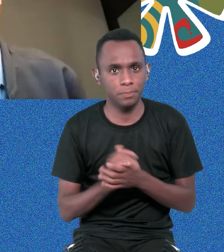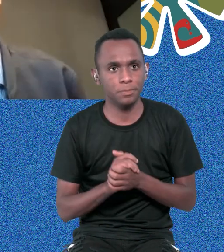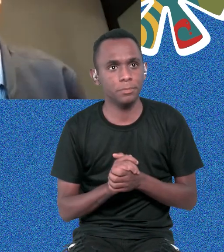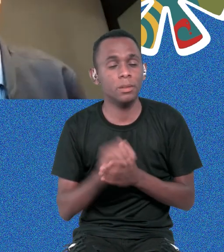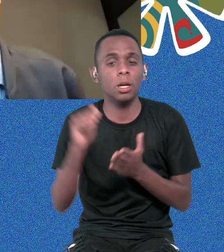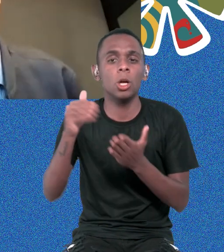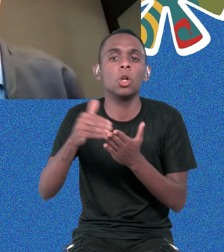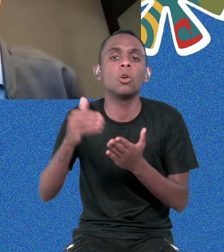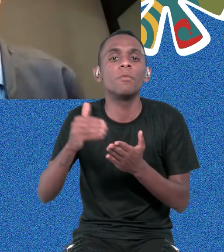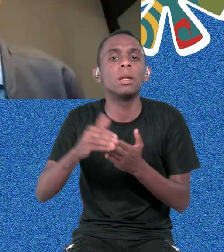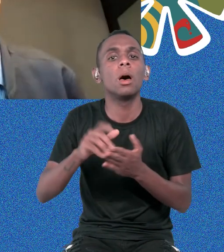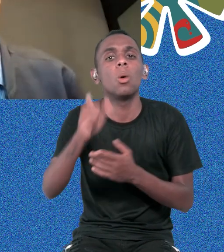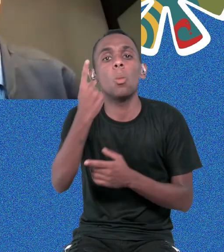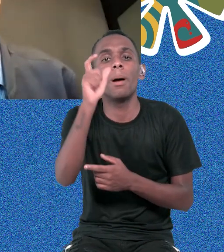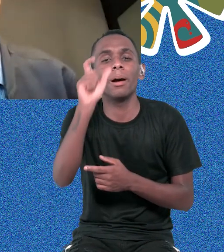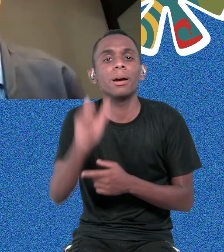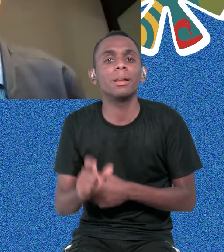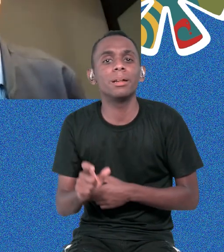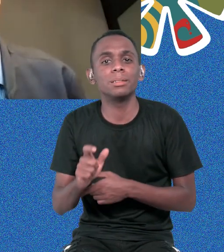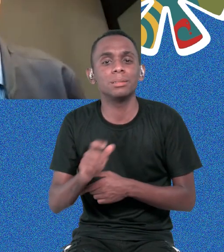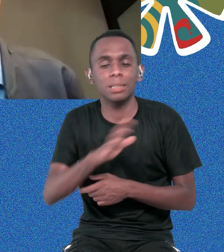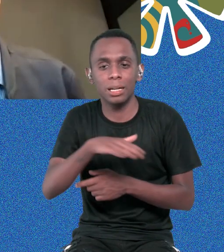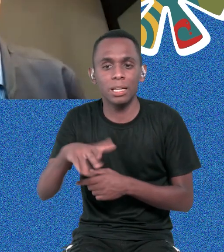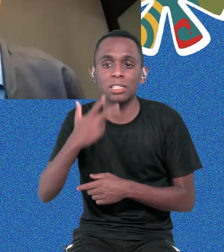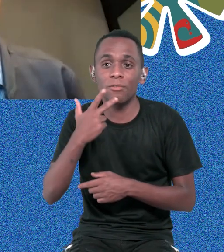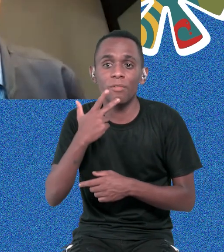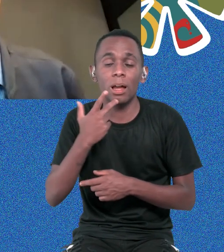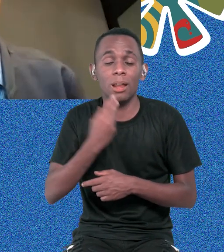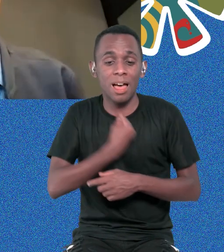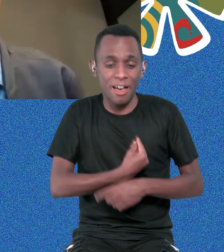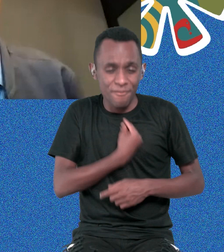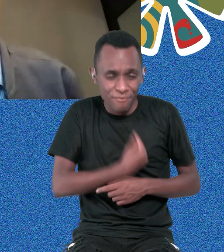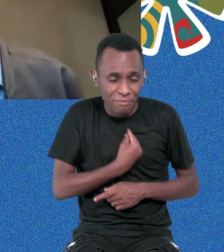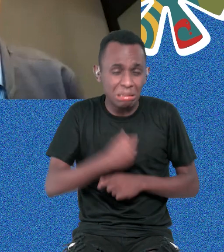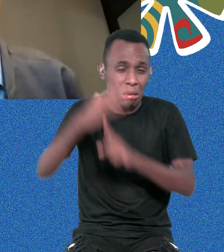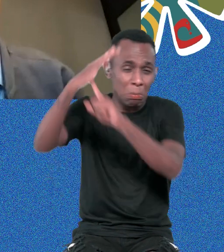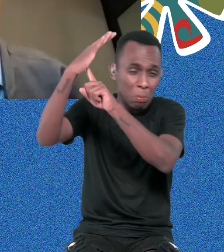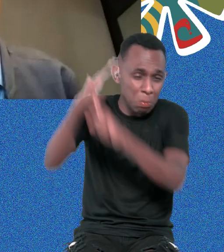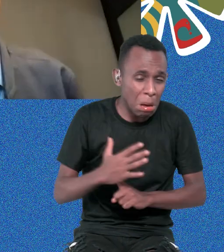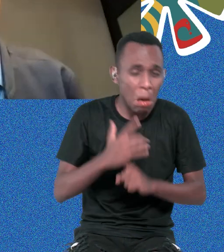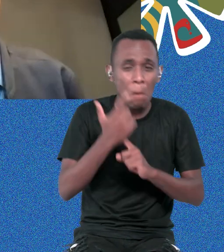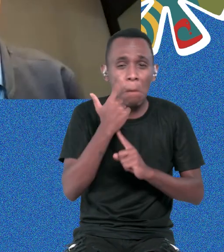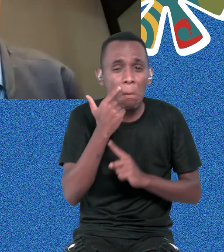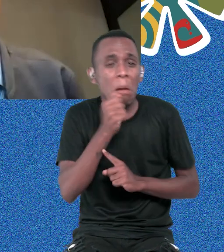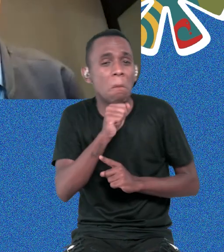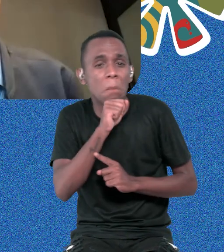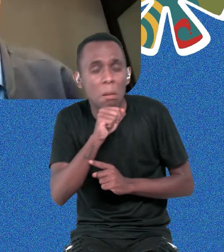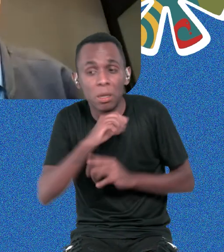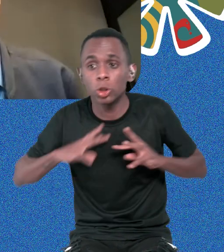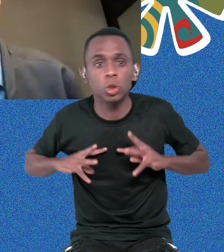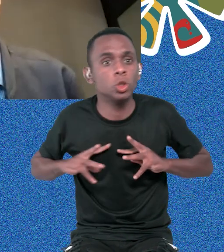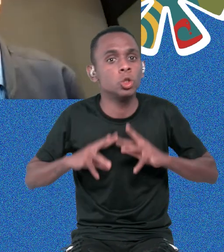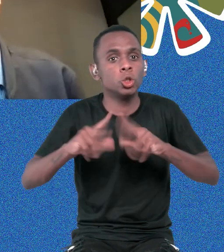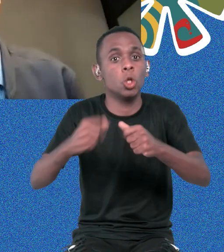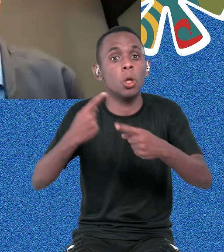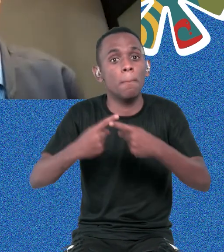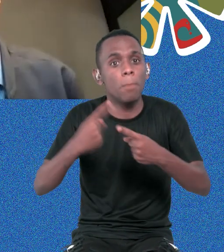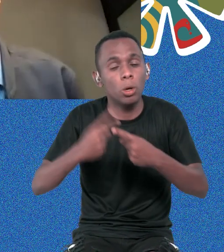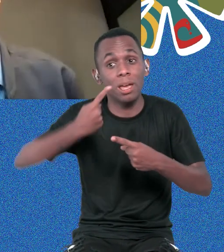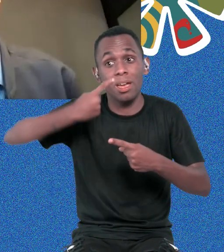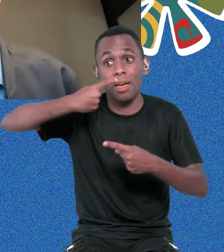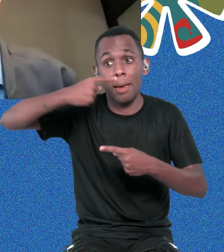E ao final, uma criança coloca: somos ameaçados em nossas vidas, com nossos pais, com todos nós,